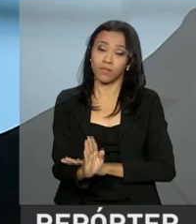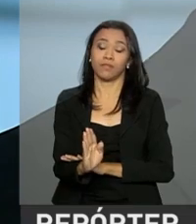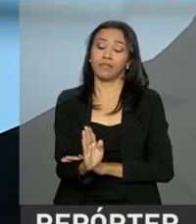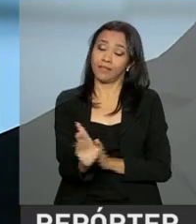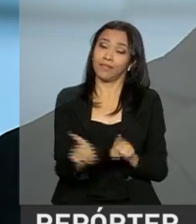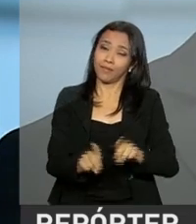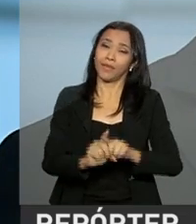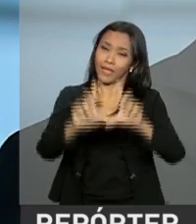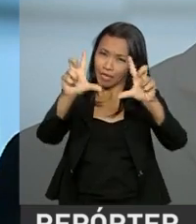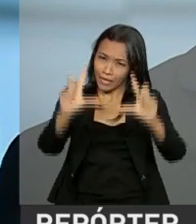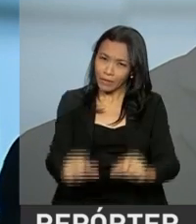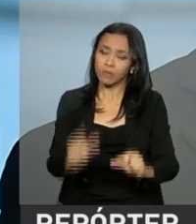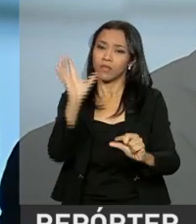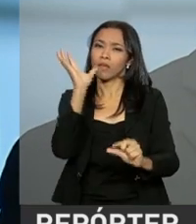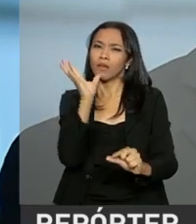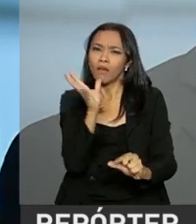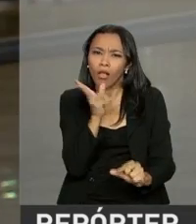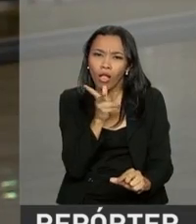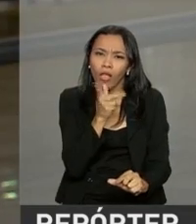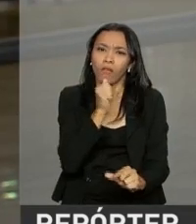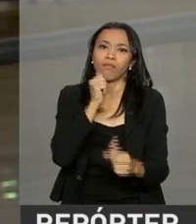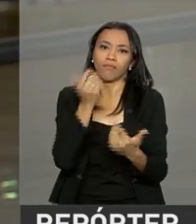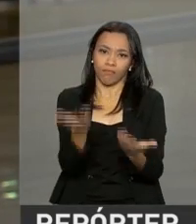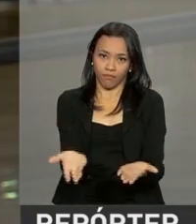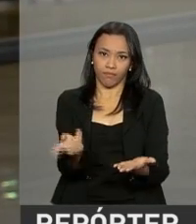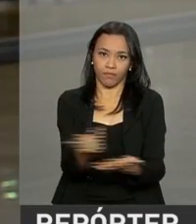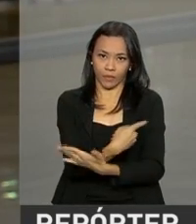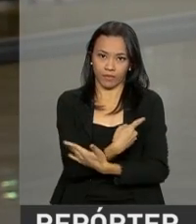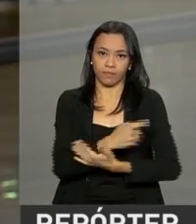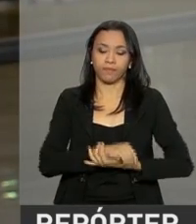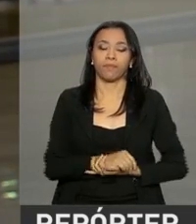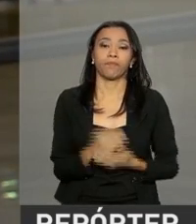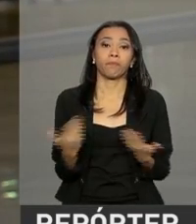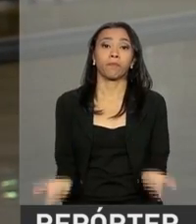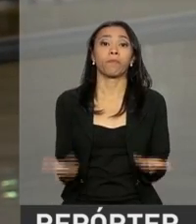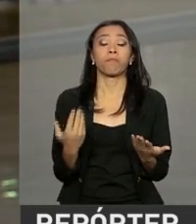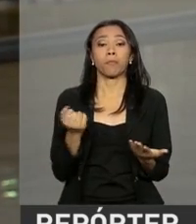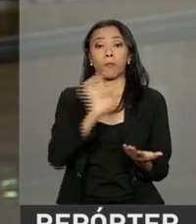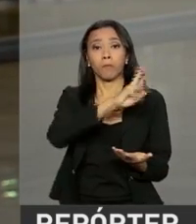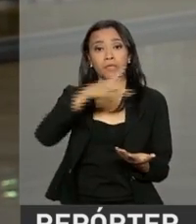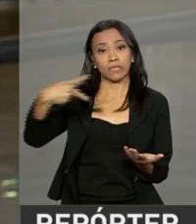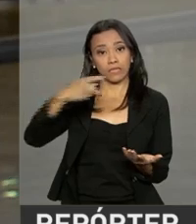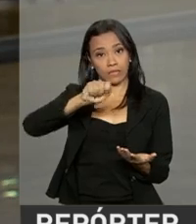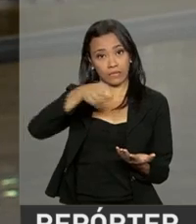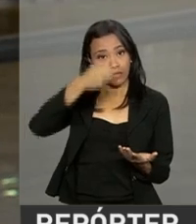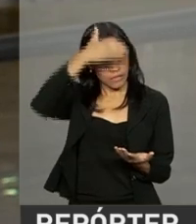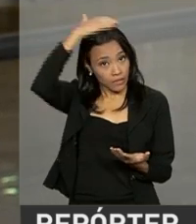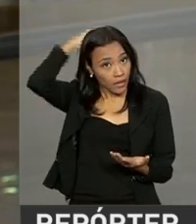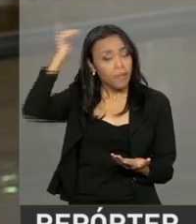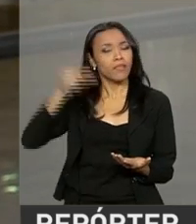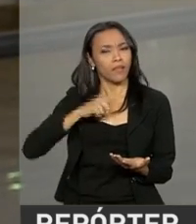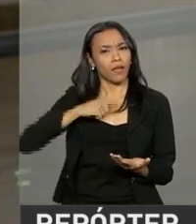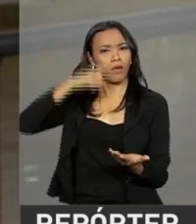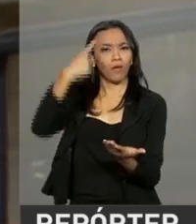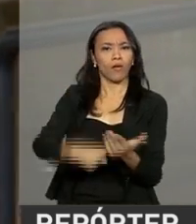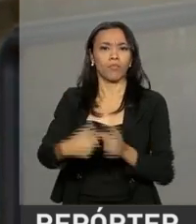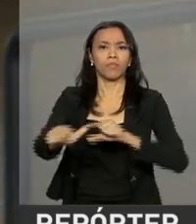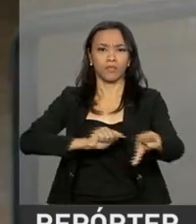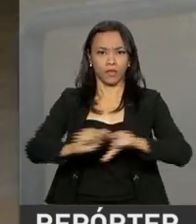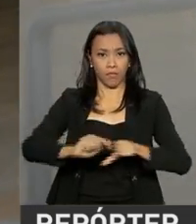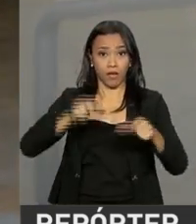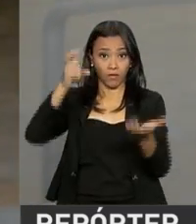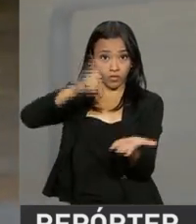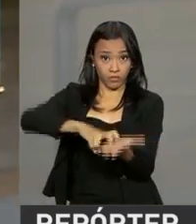consequentemente reduzindo o chamado custo Brasil. E o presidente em exercício, Michel Temer, tem agenda pela manhã aqui no Palácio